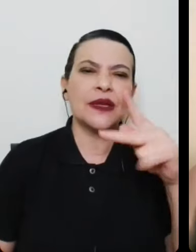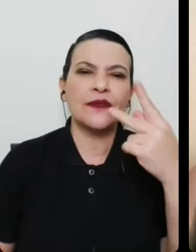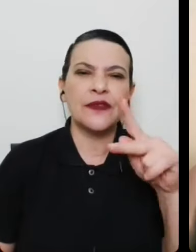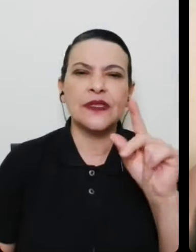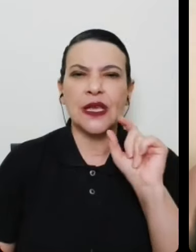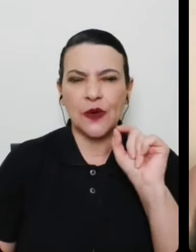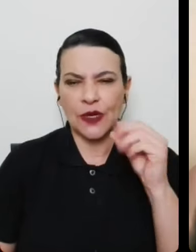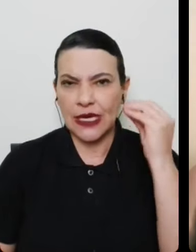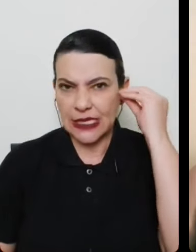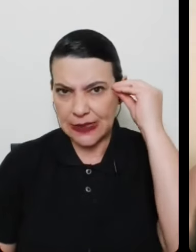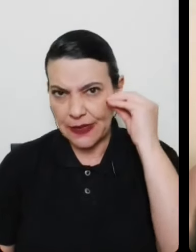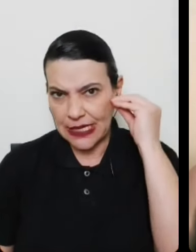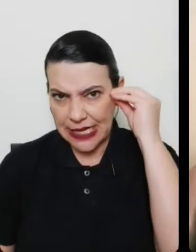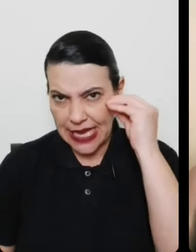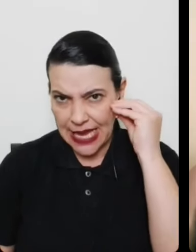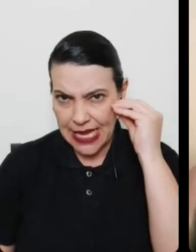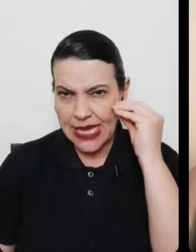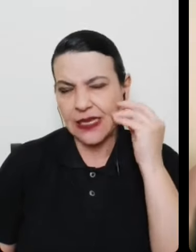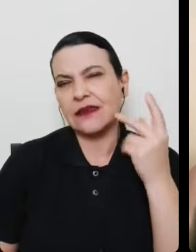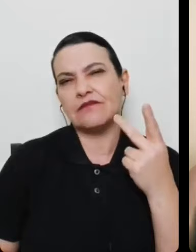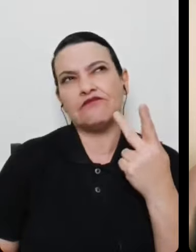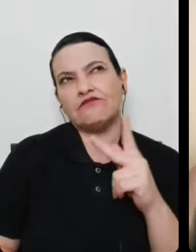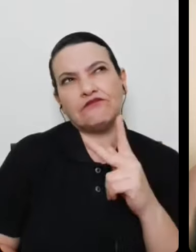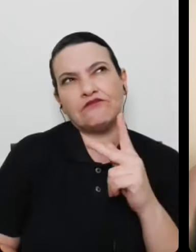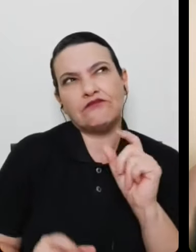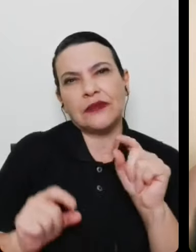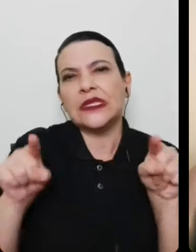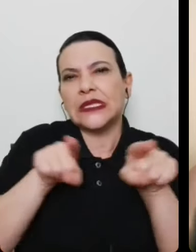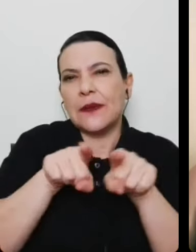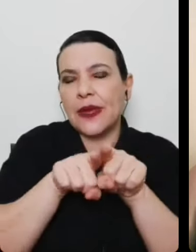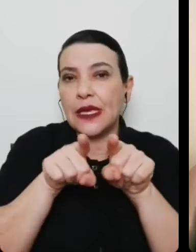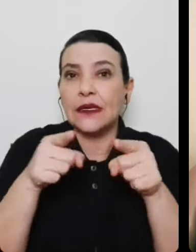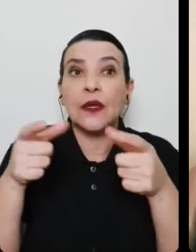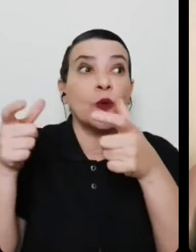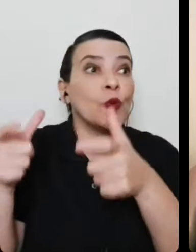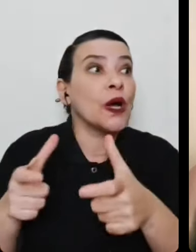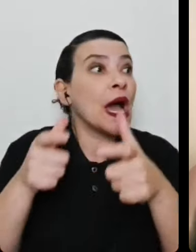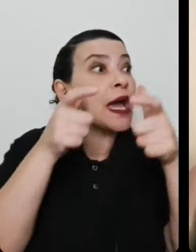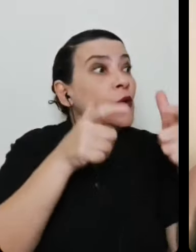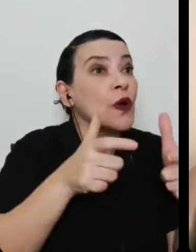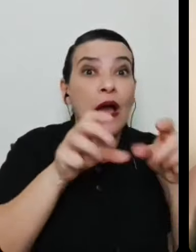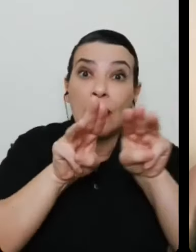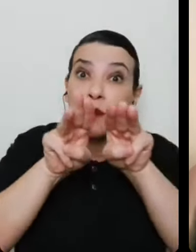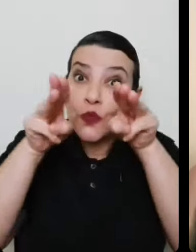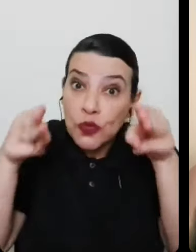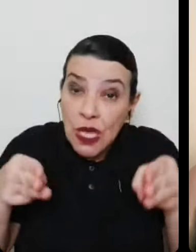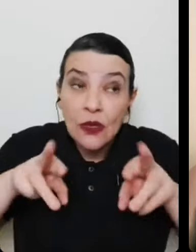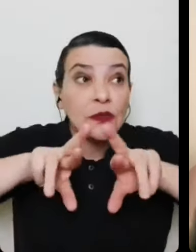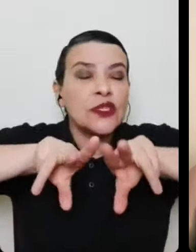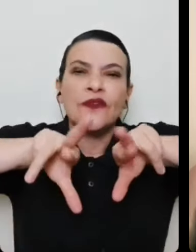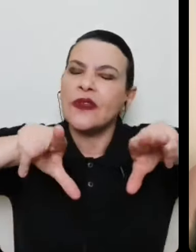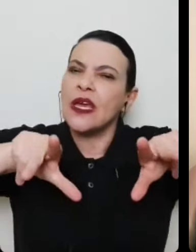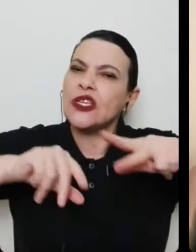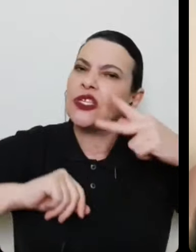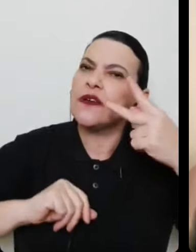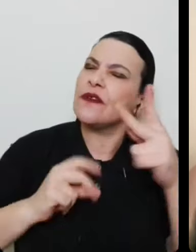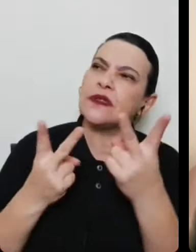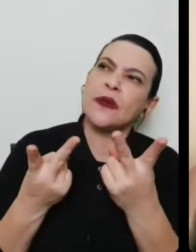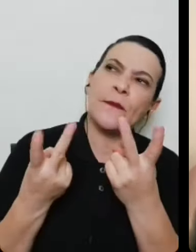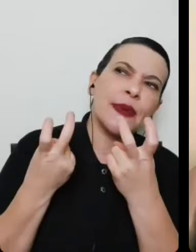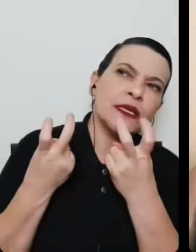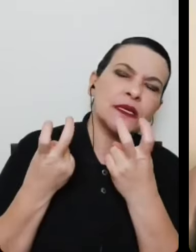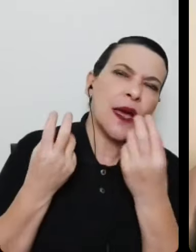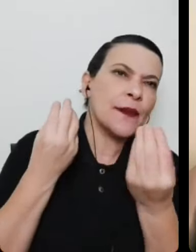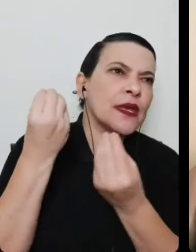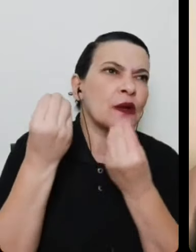tua experiência, né, e em relação a esses espaços. Então, como é que você vê essa participação?